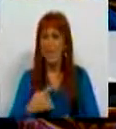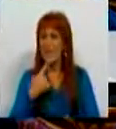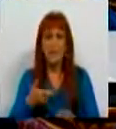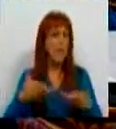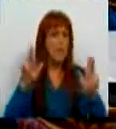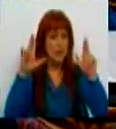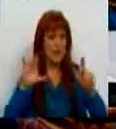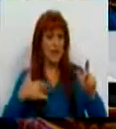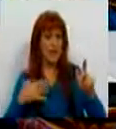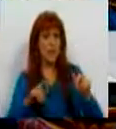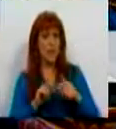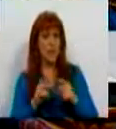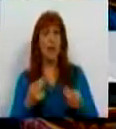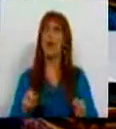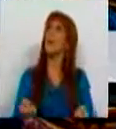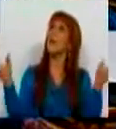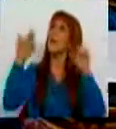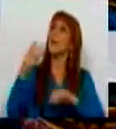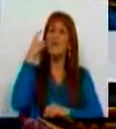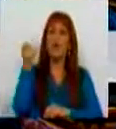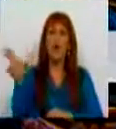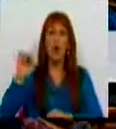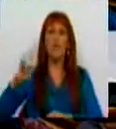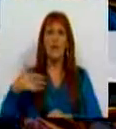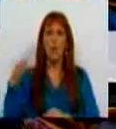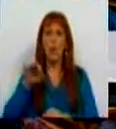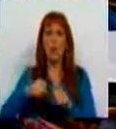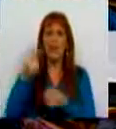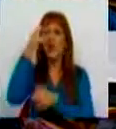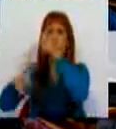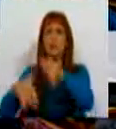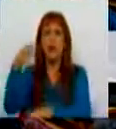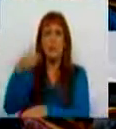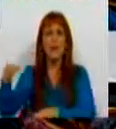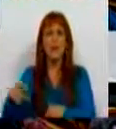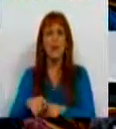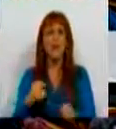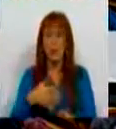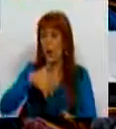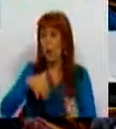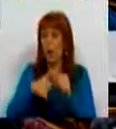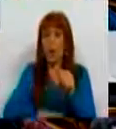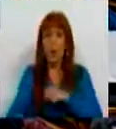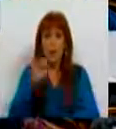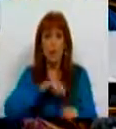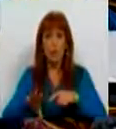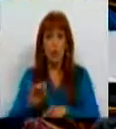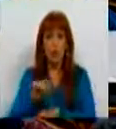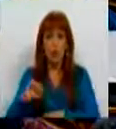a hibernação do CDS e a ressurreição do Partido Popular. Aliás, a intervenção do seu deputado João